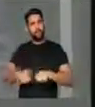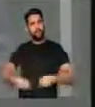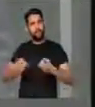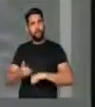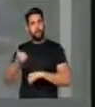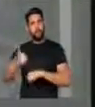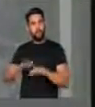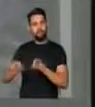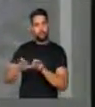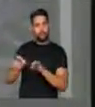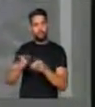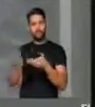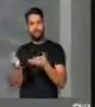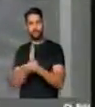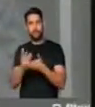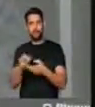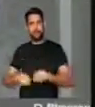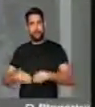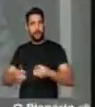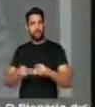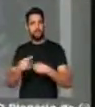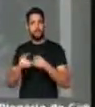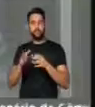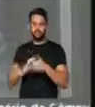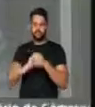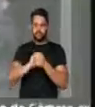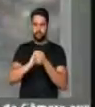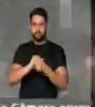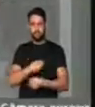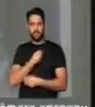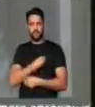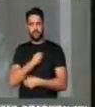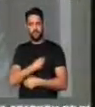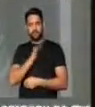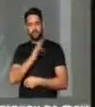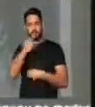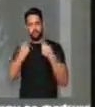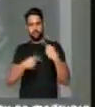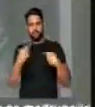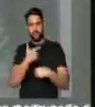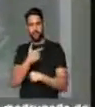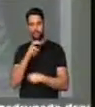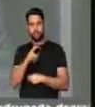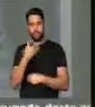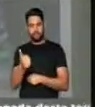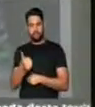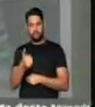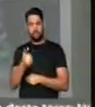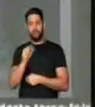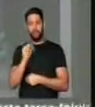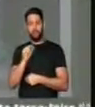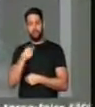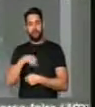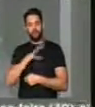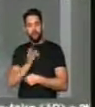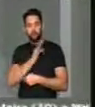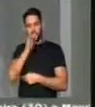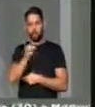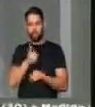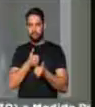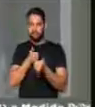e fazer o país avançar. Então, saúdo aqui que estejamos debatendo a 241 e que, em futuro